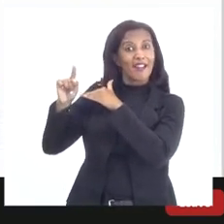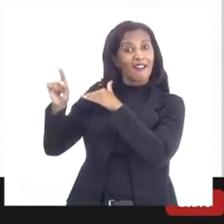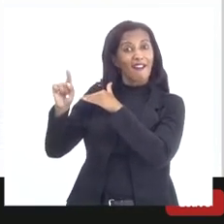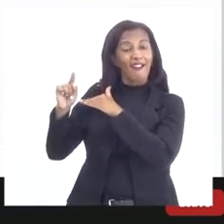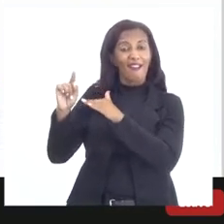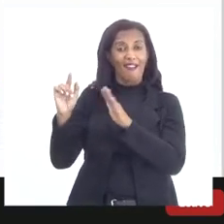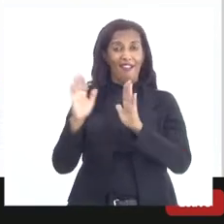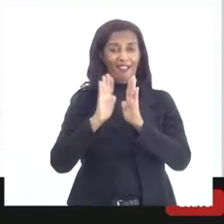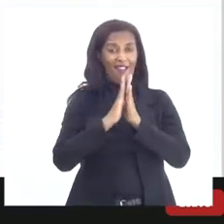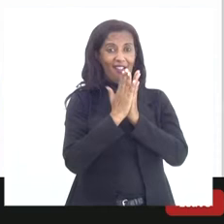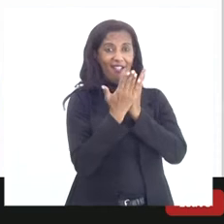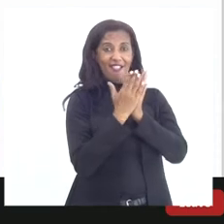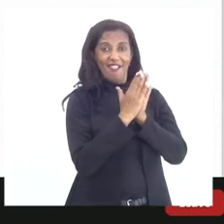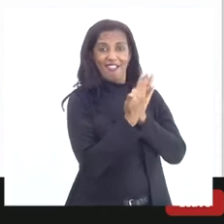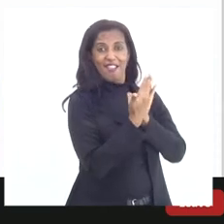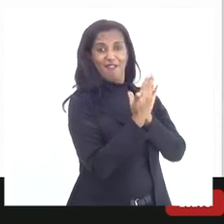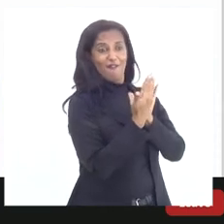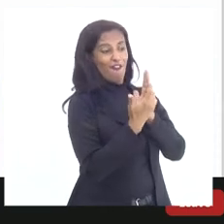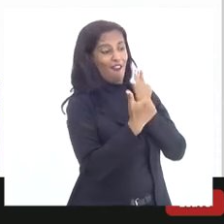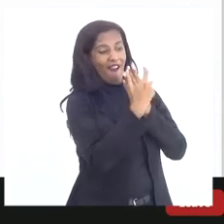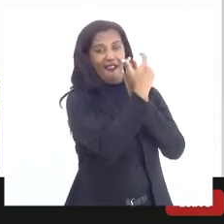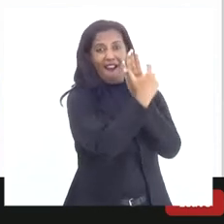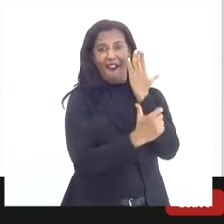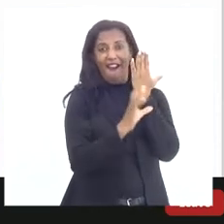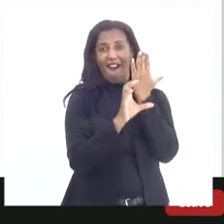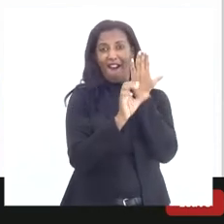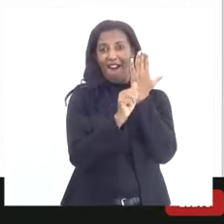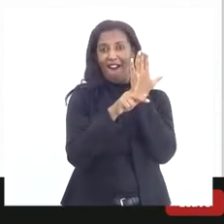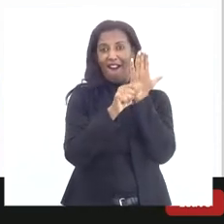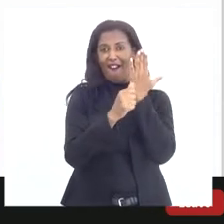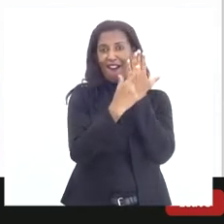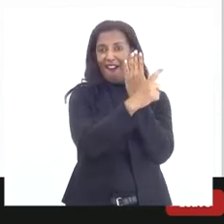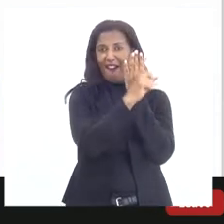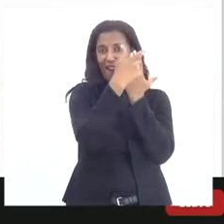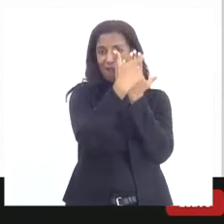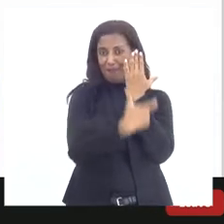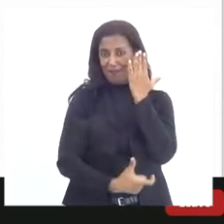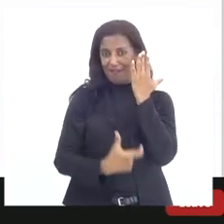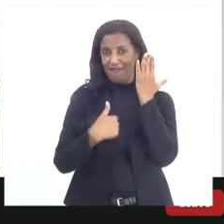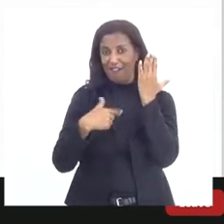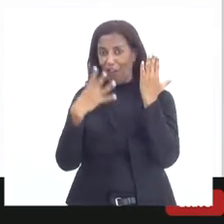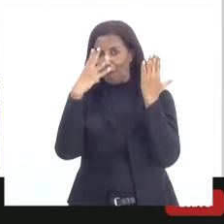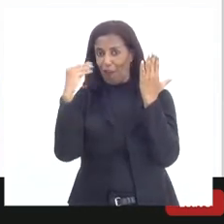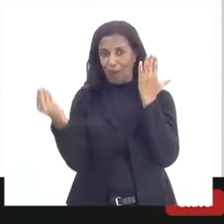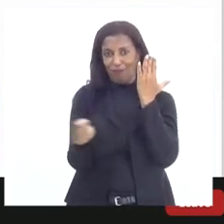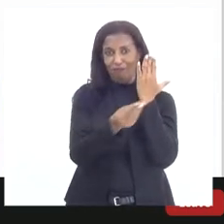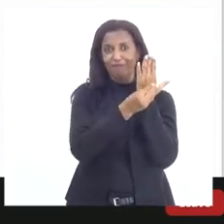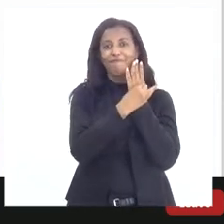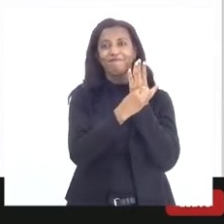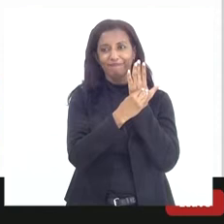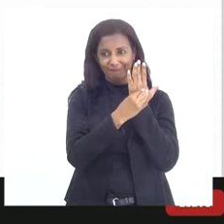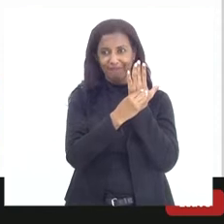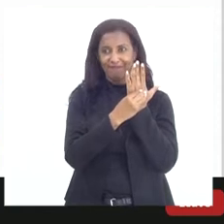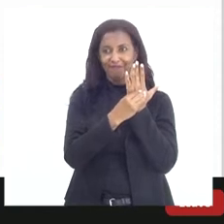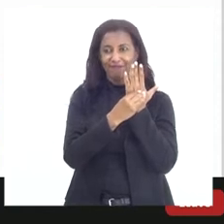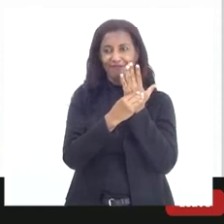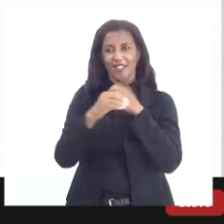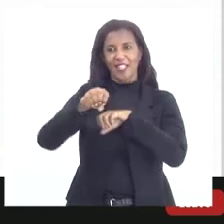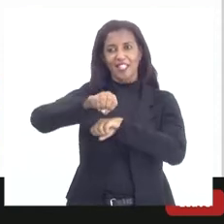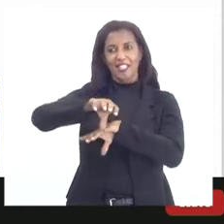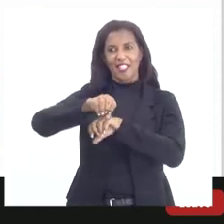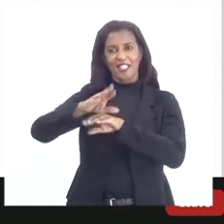publiquei em 2012, Educação nos Terreiros e como a escola se relaciona com crianças de